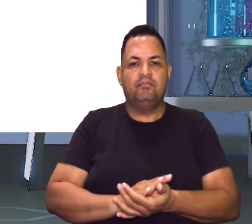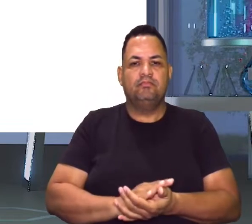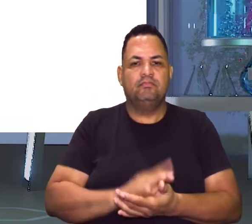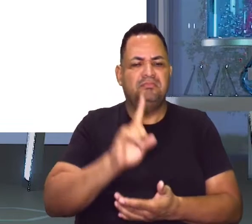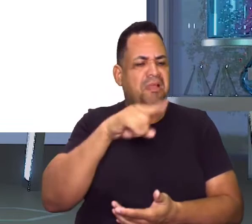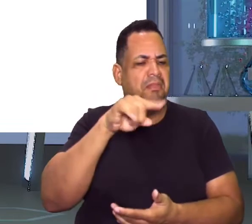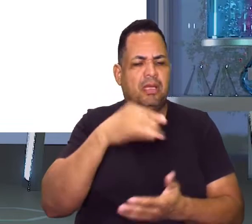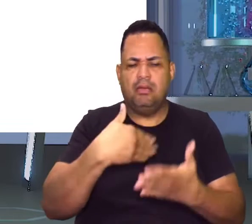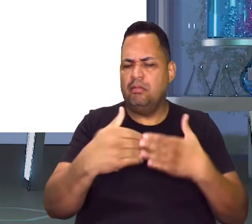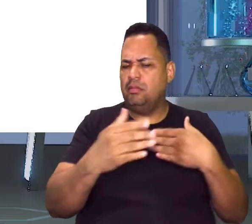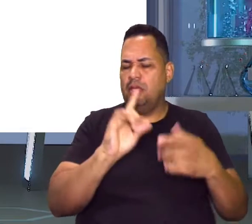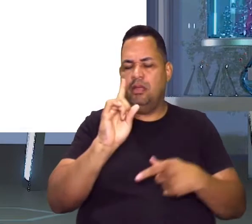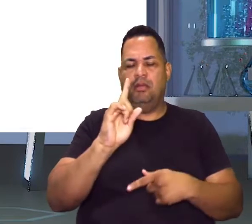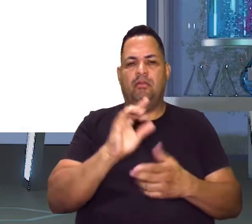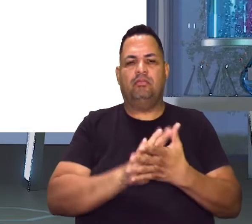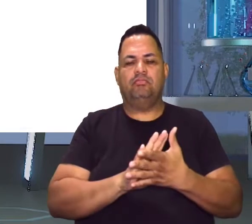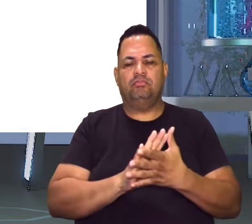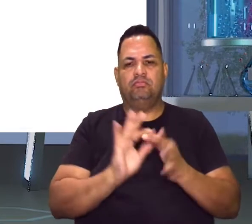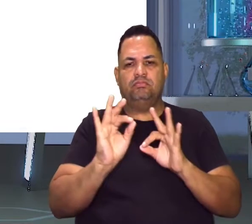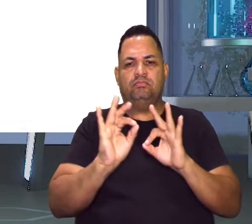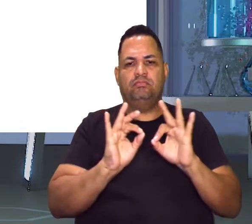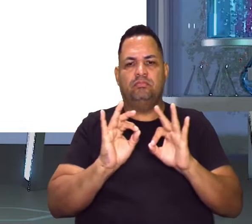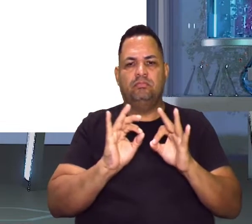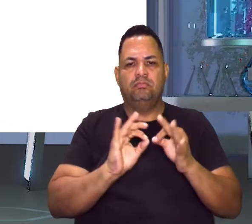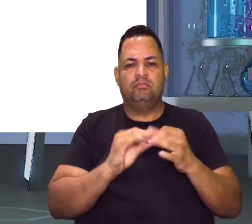assinale alternativa